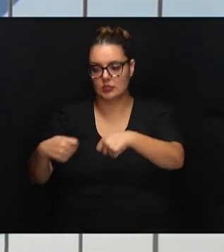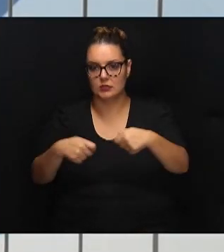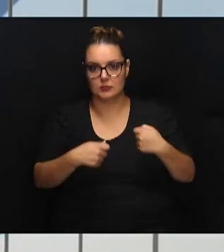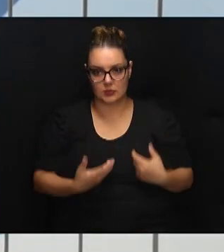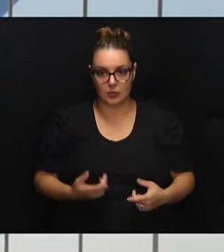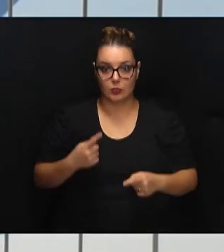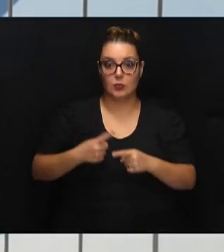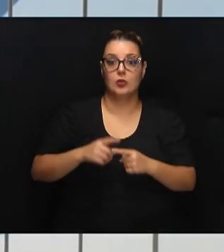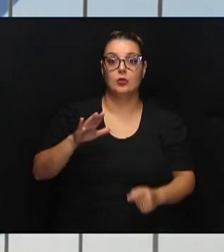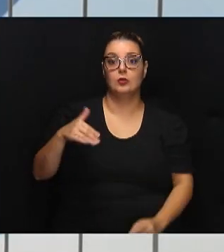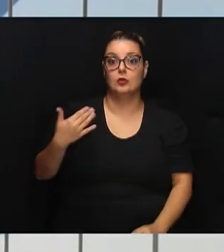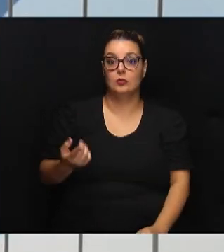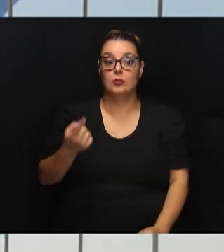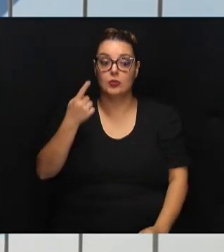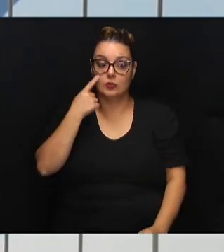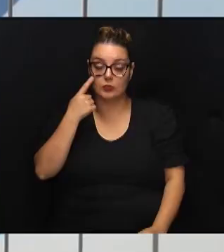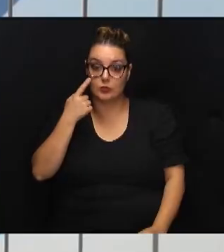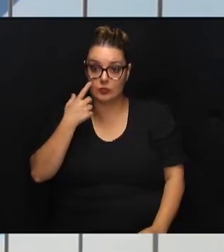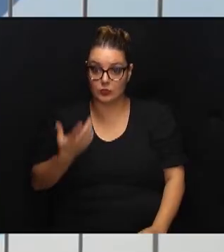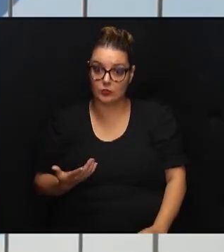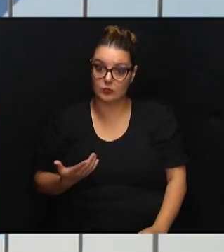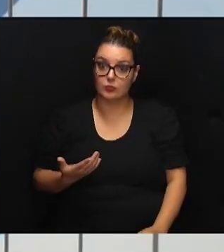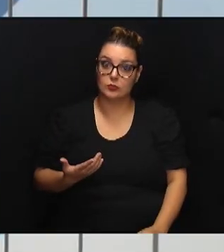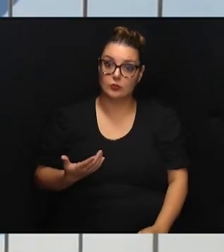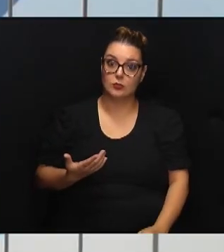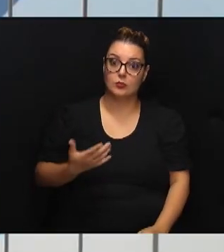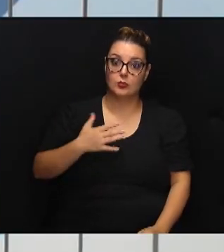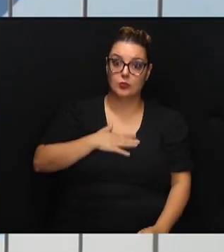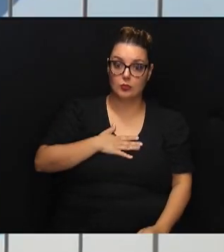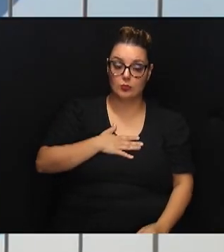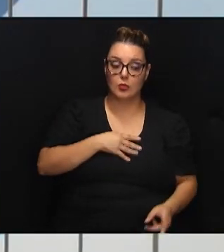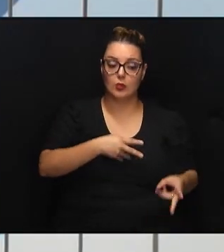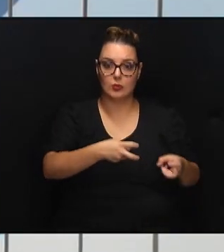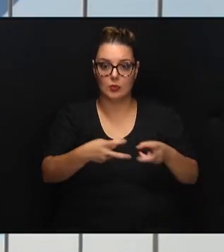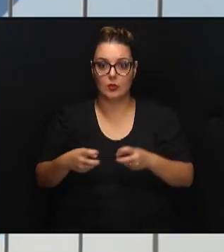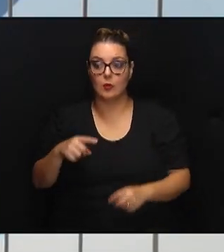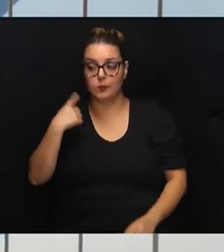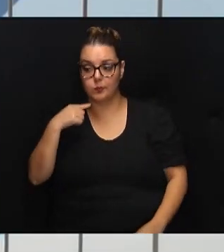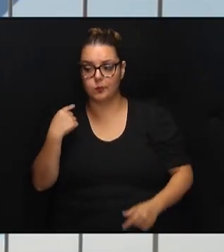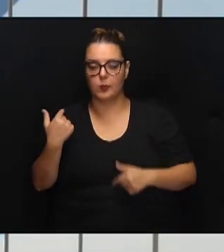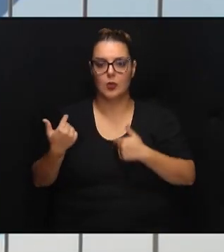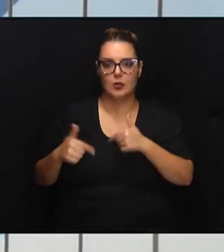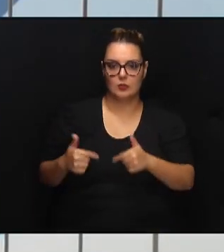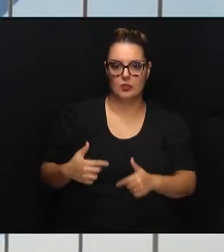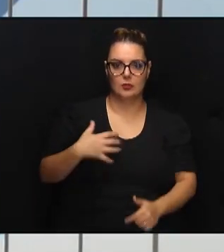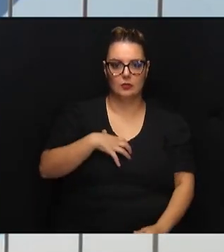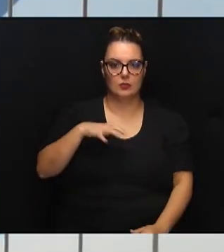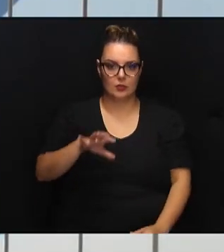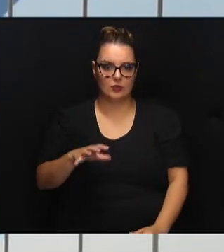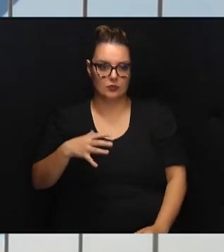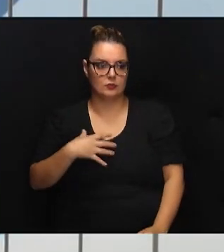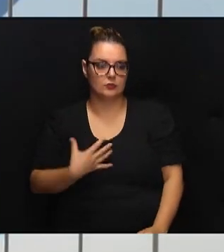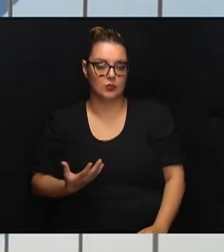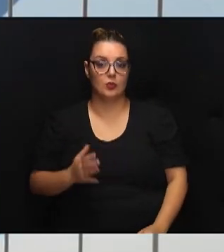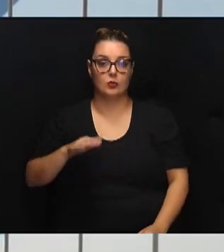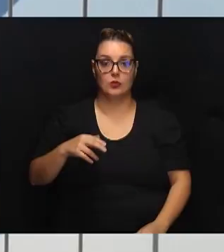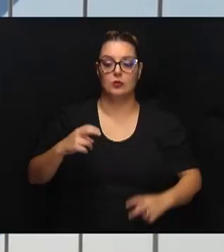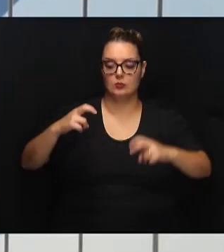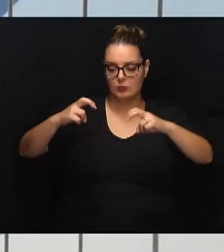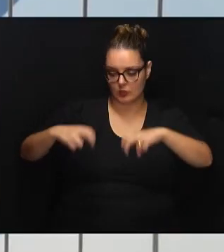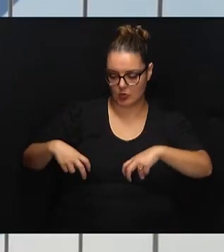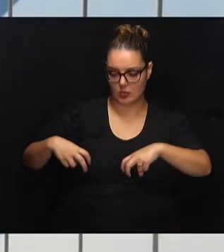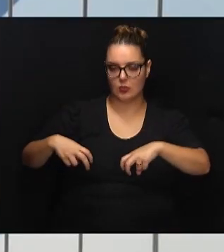Porque quando a gente olha do meu ângulo como advogada trabalhista, eu vejo de uma forma. Sim. Quando eu sento para conversar com